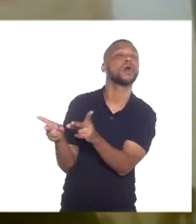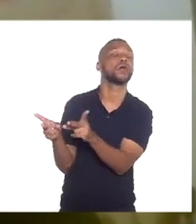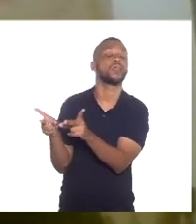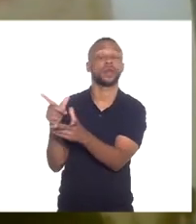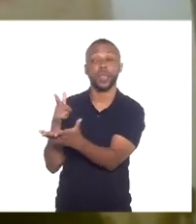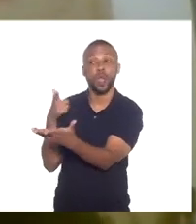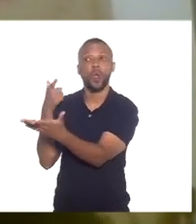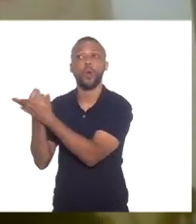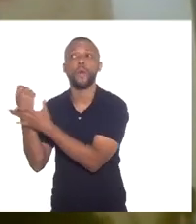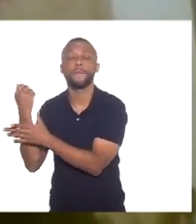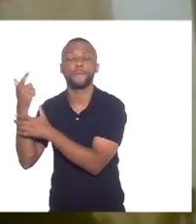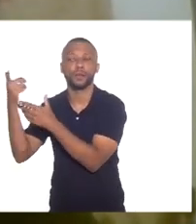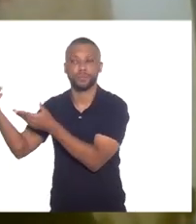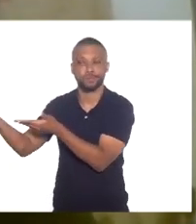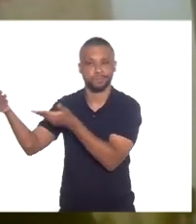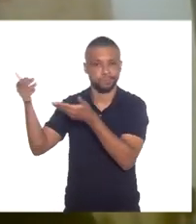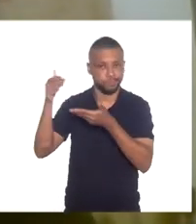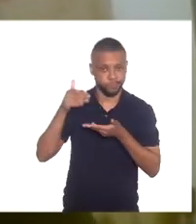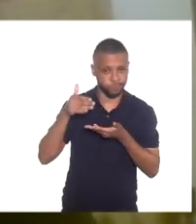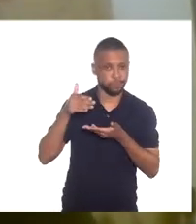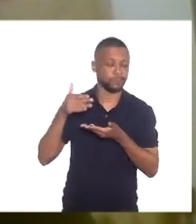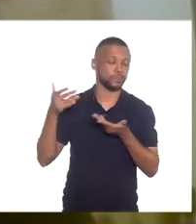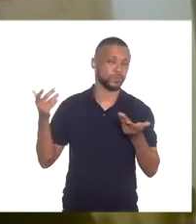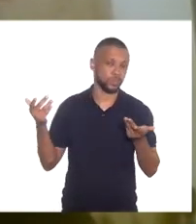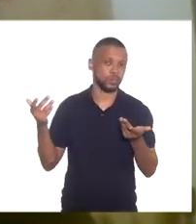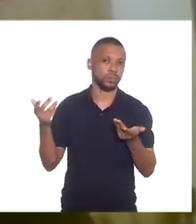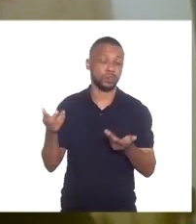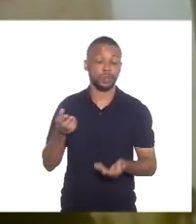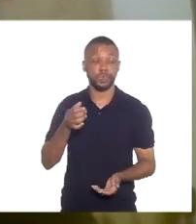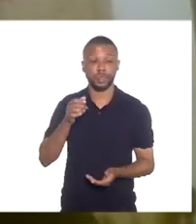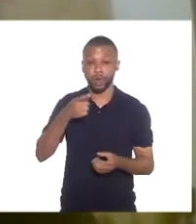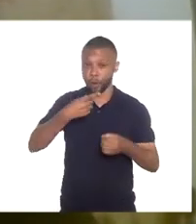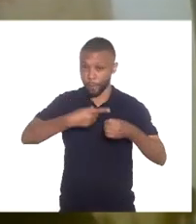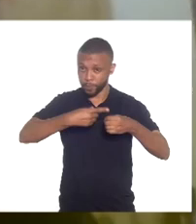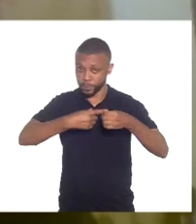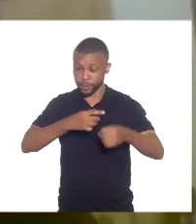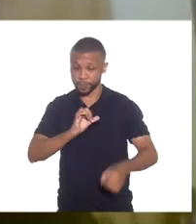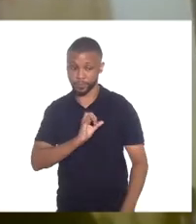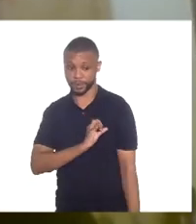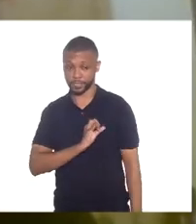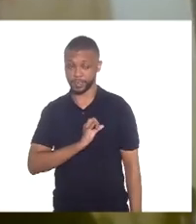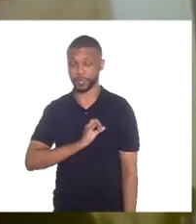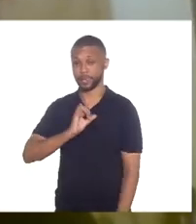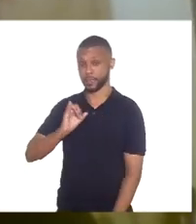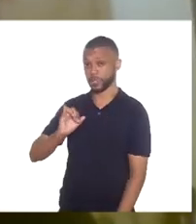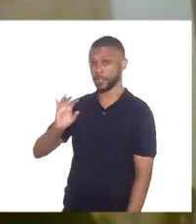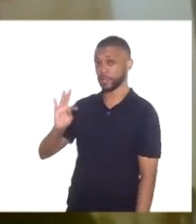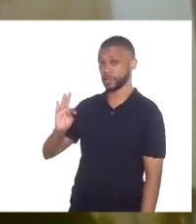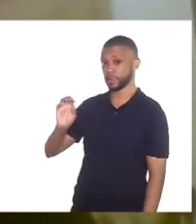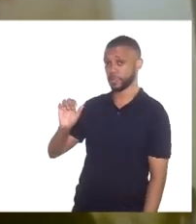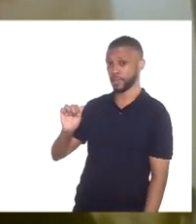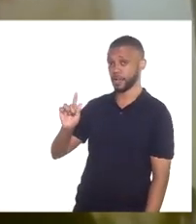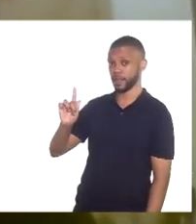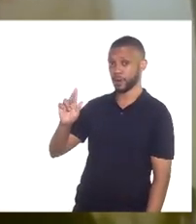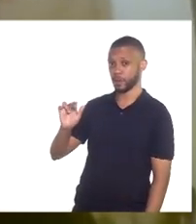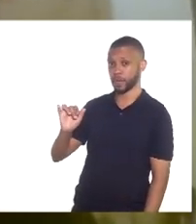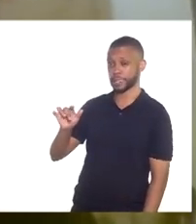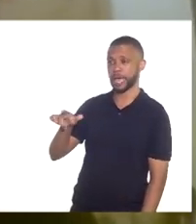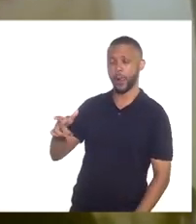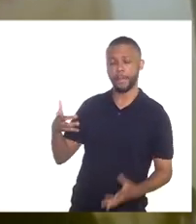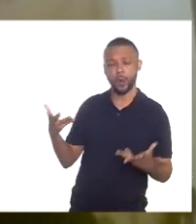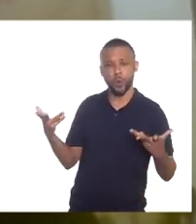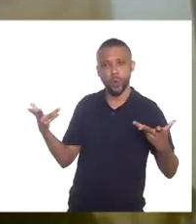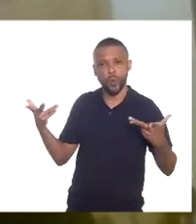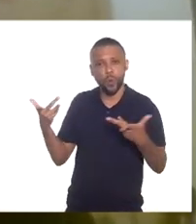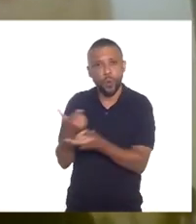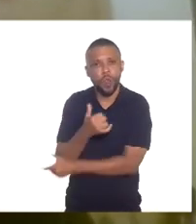importação. Então, Itaguaí acaba sendo uma excelente oportunidade para